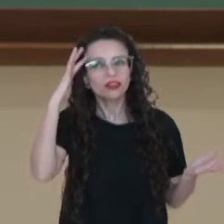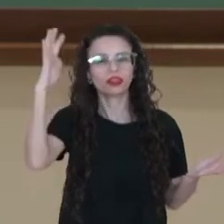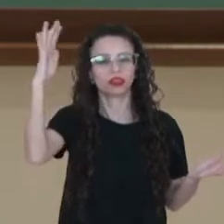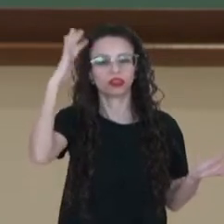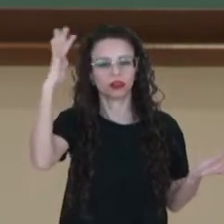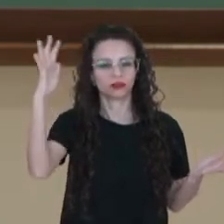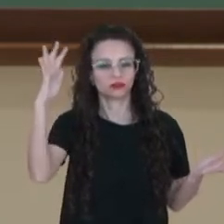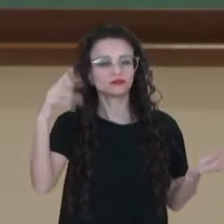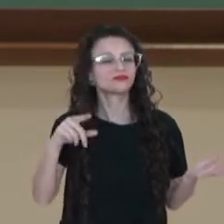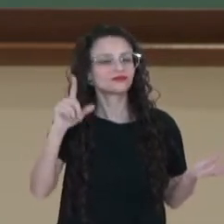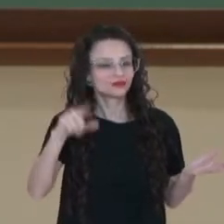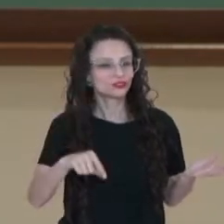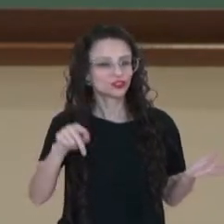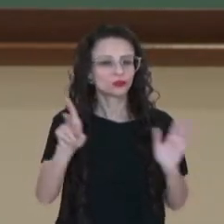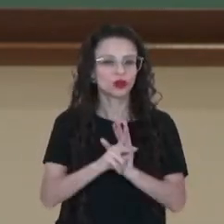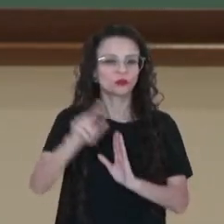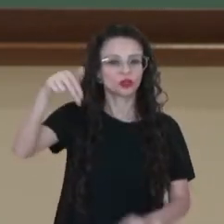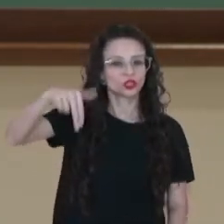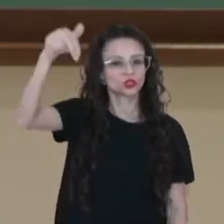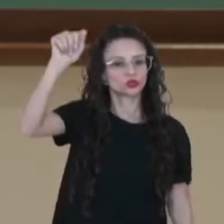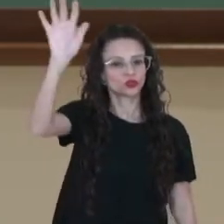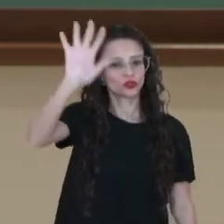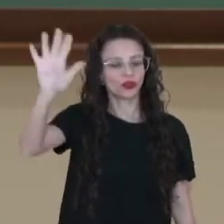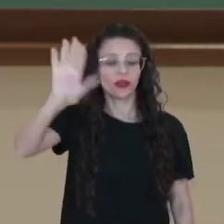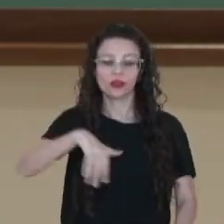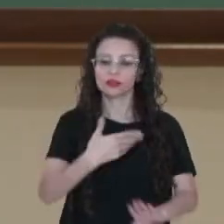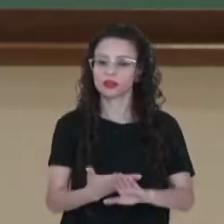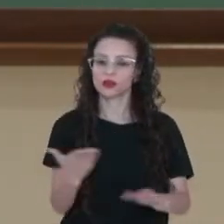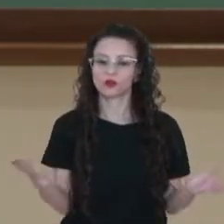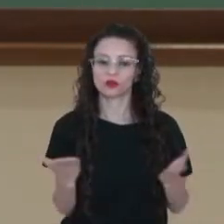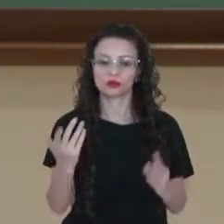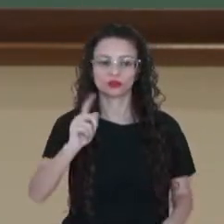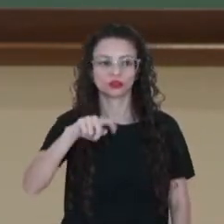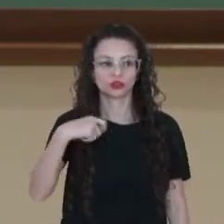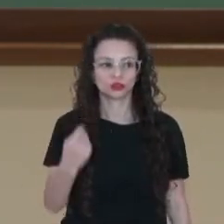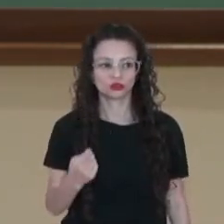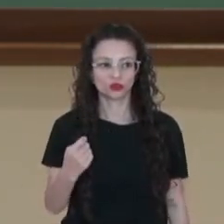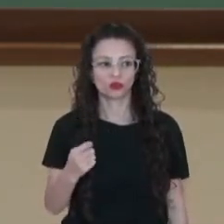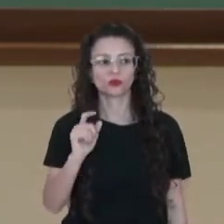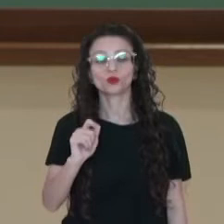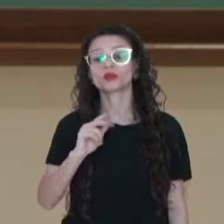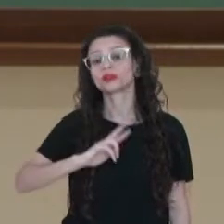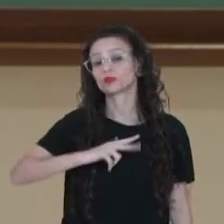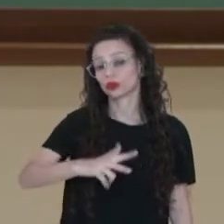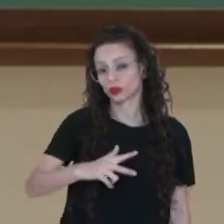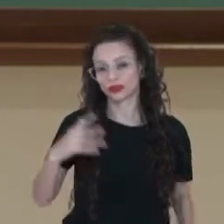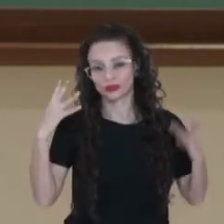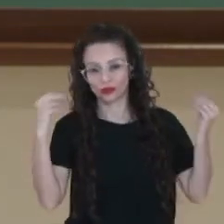mente dos nordestinos ainda hoje com relação ao legado português, tá?